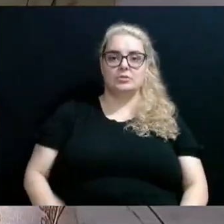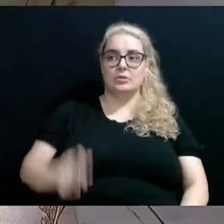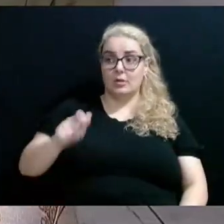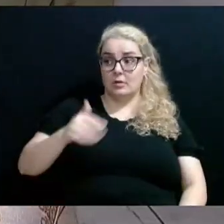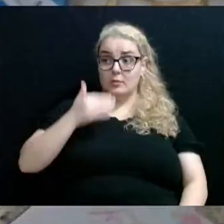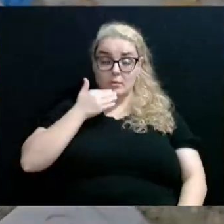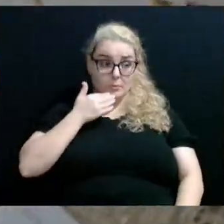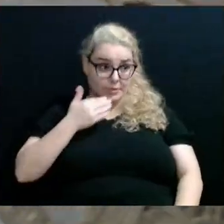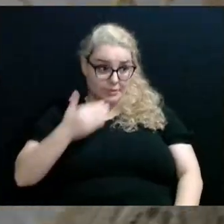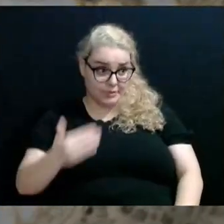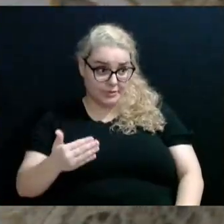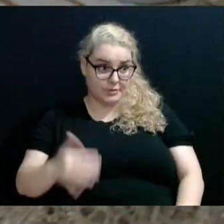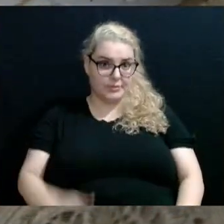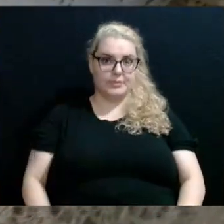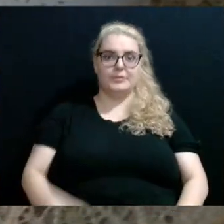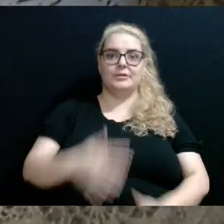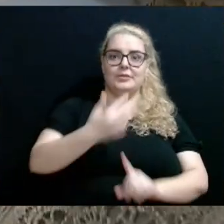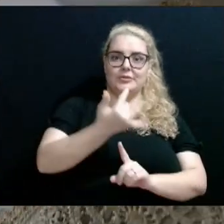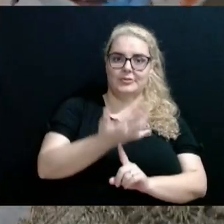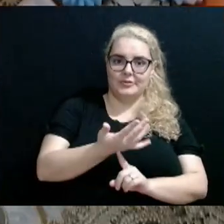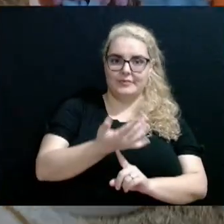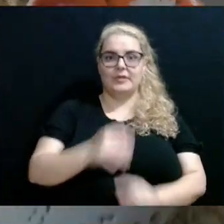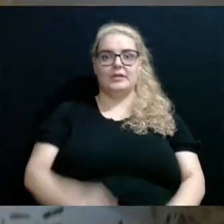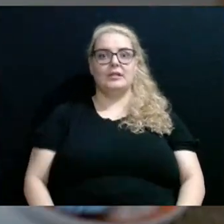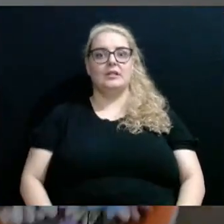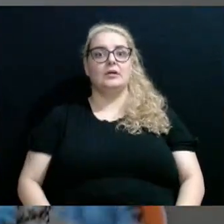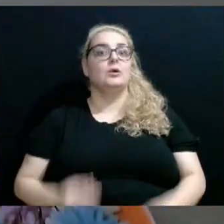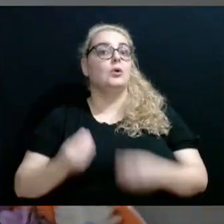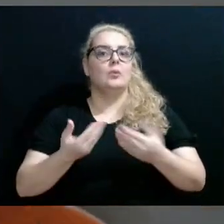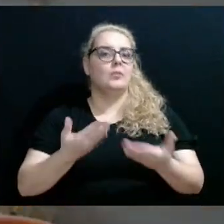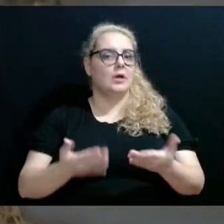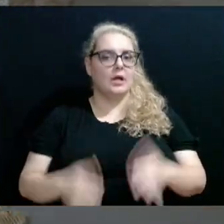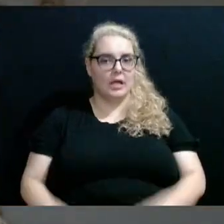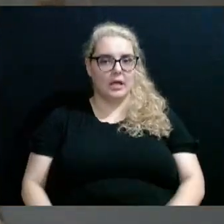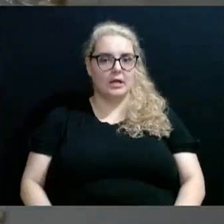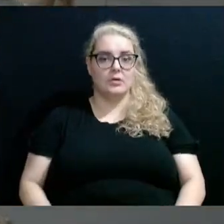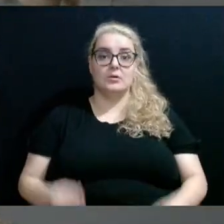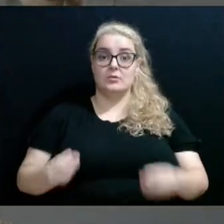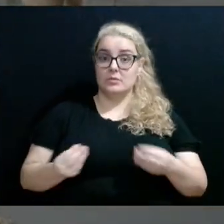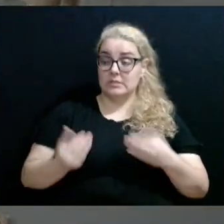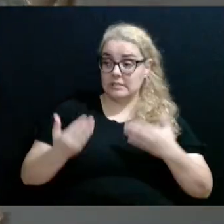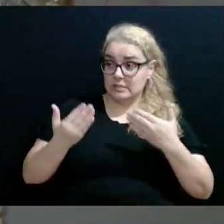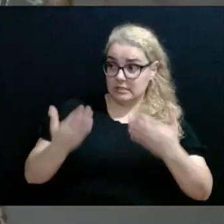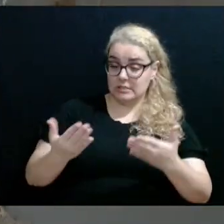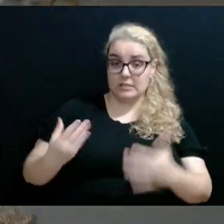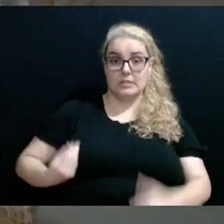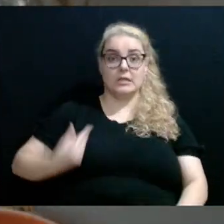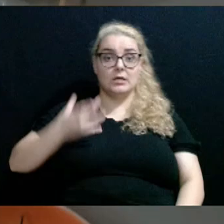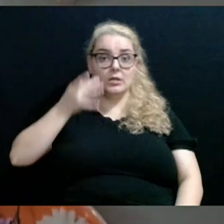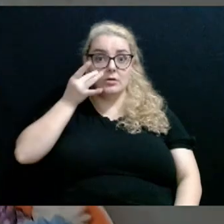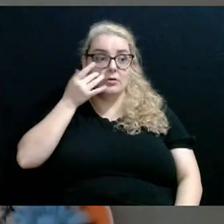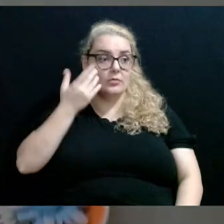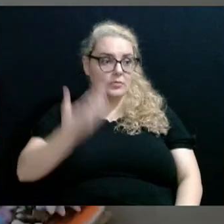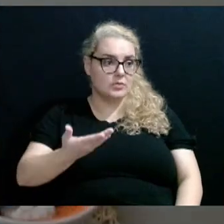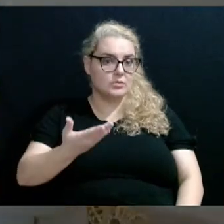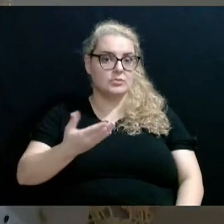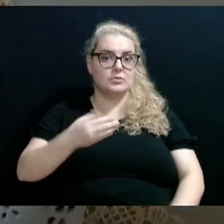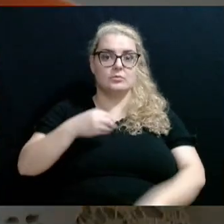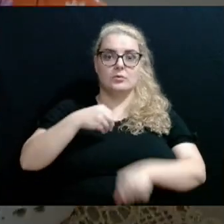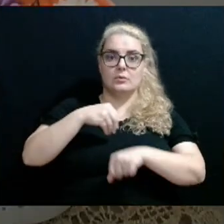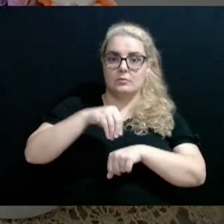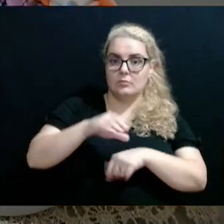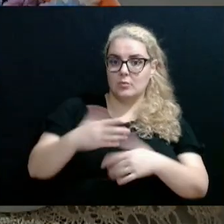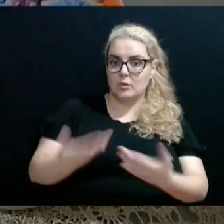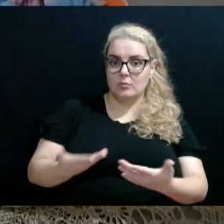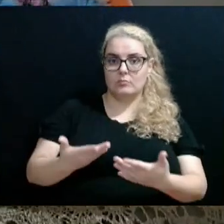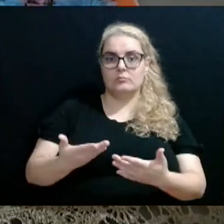sua vela, como que é isso para você? Você entrega pessoalmente? Você envia ou por